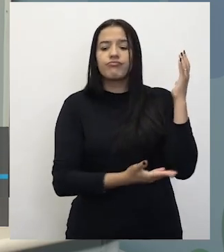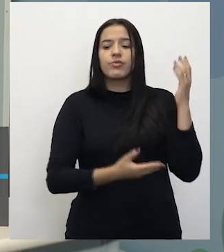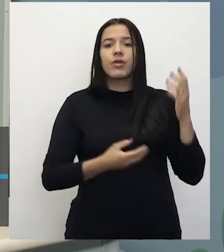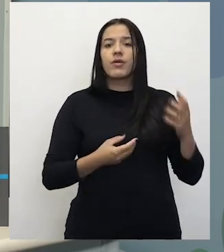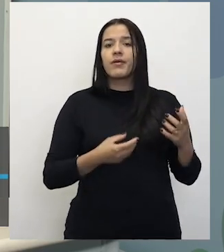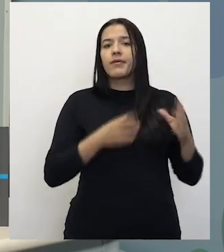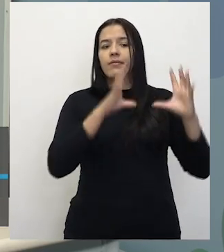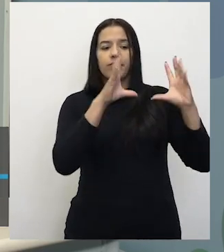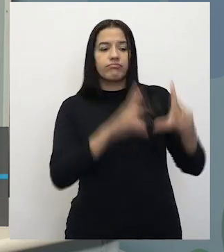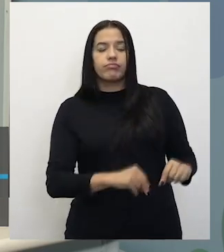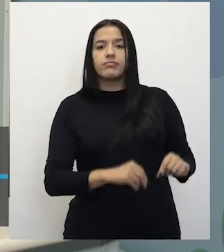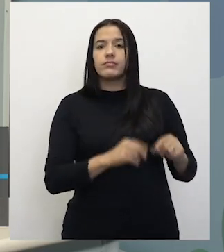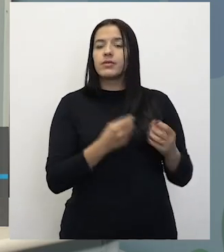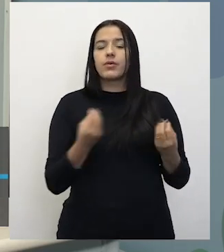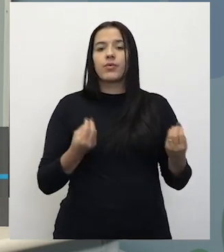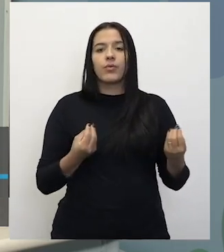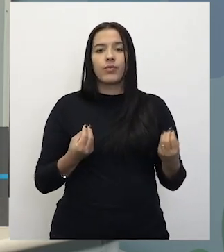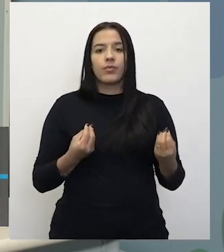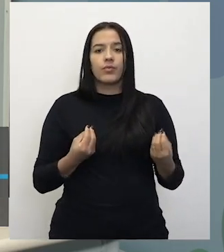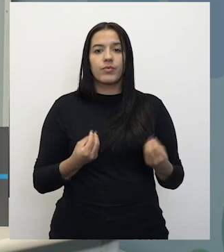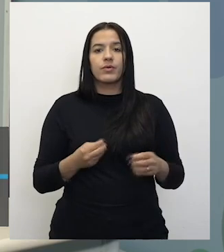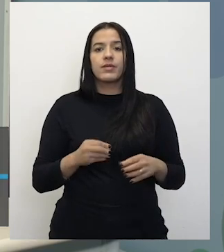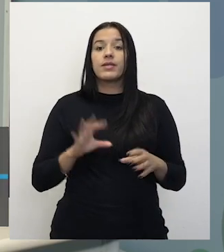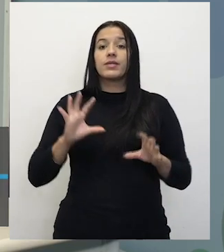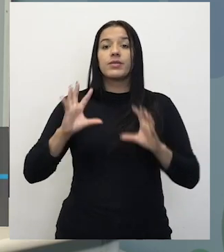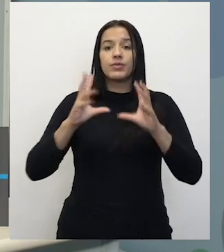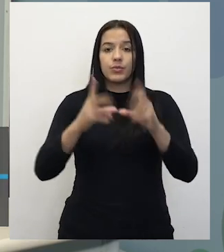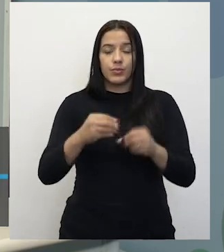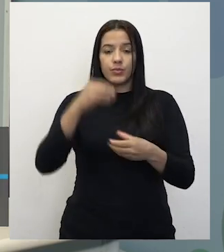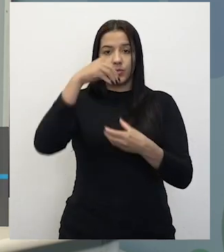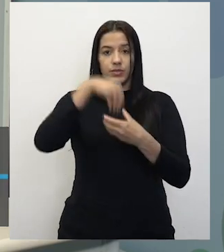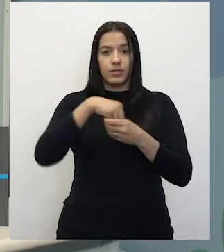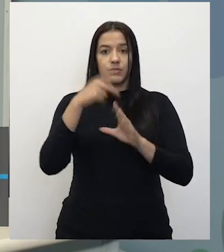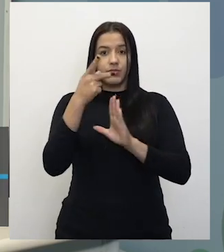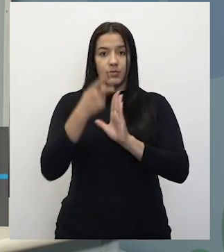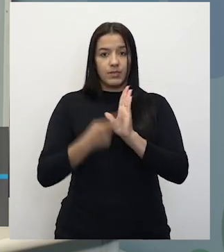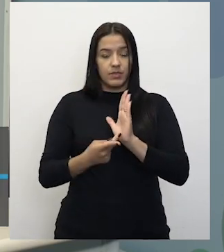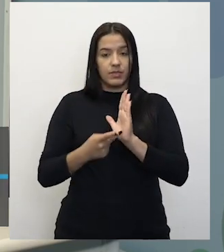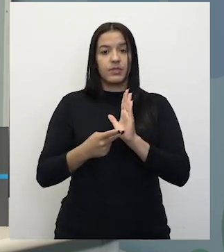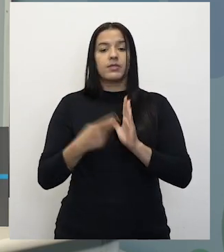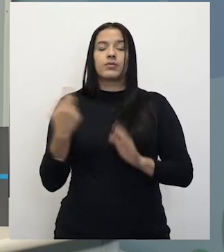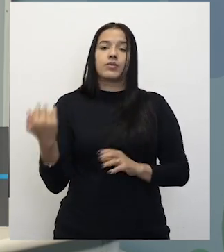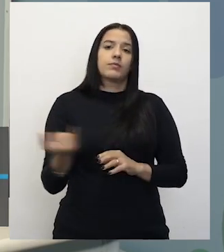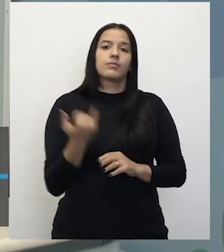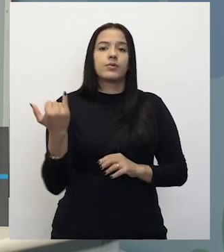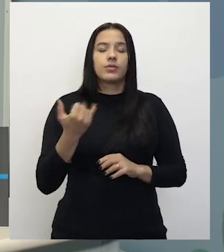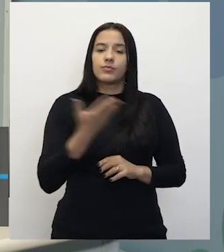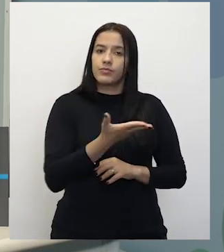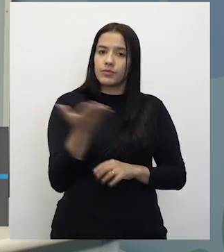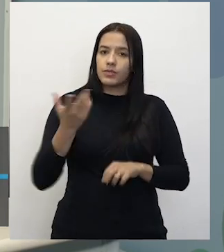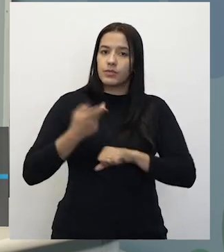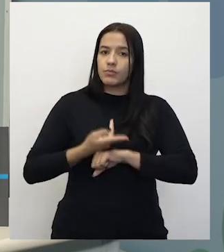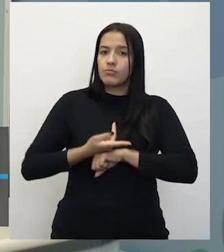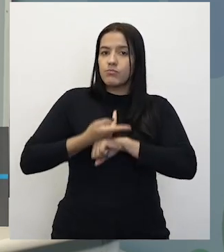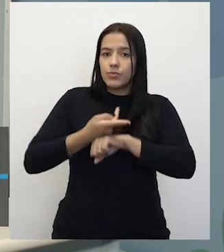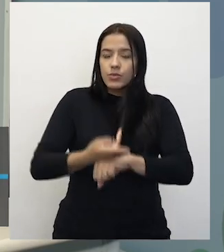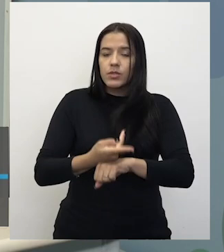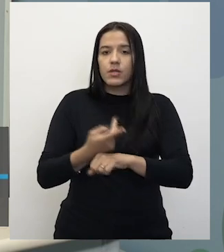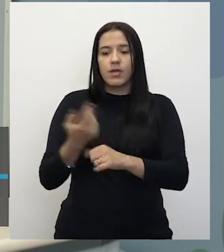tal fábrica. Então, tudo isso está dentro de um planejamento. Então, vale a pena vocês buscarem informações